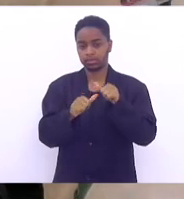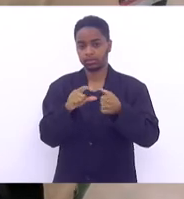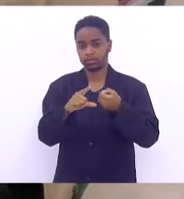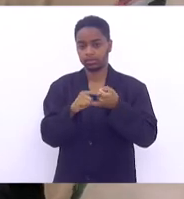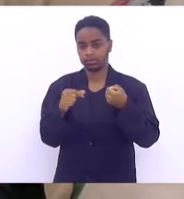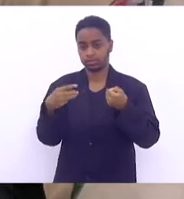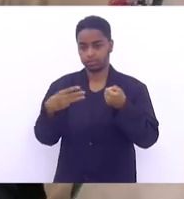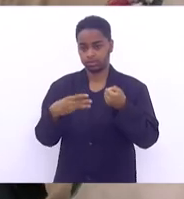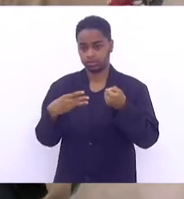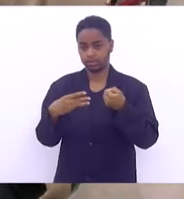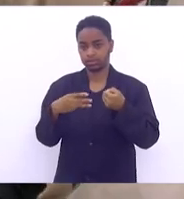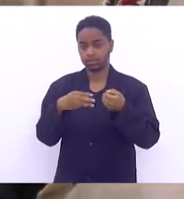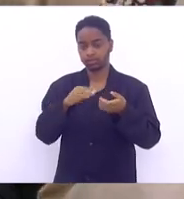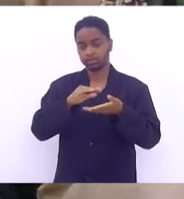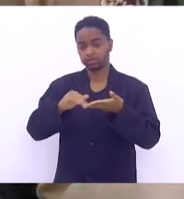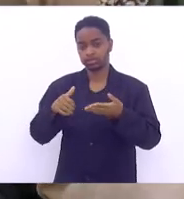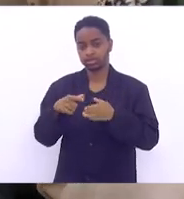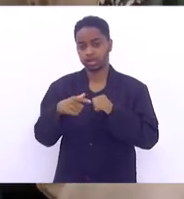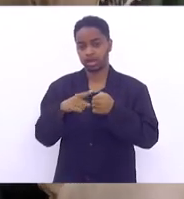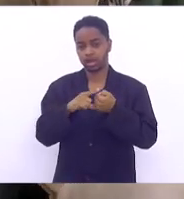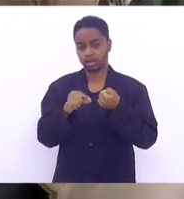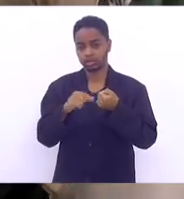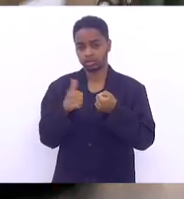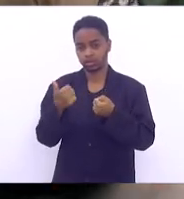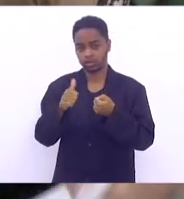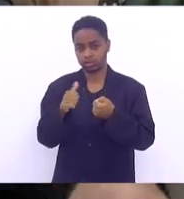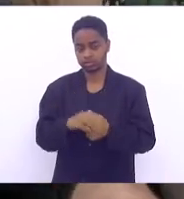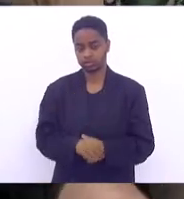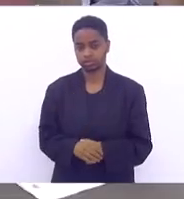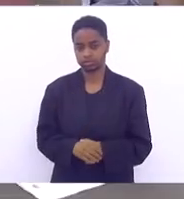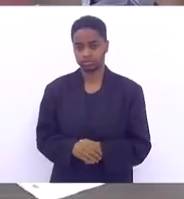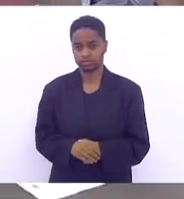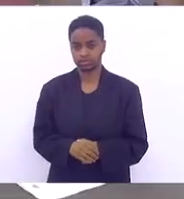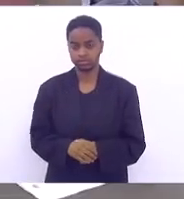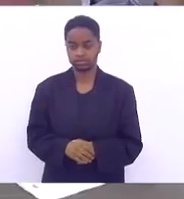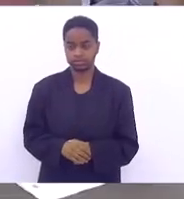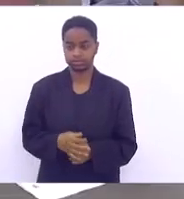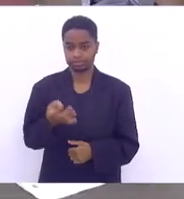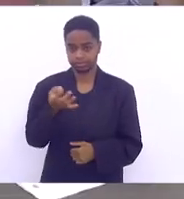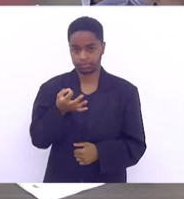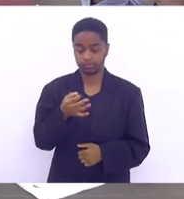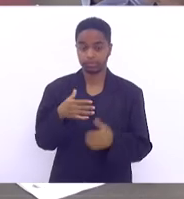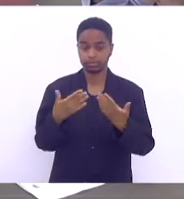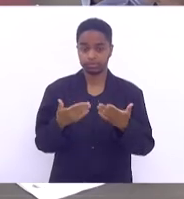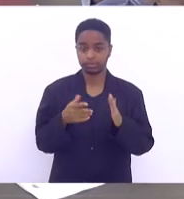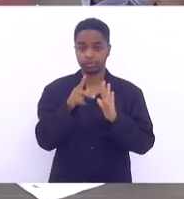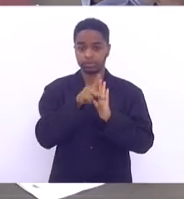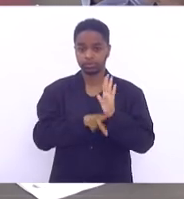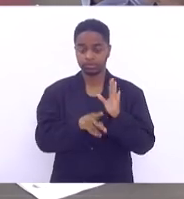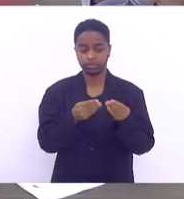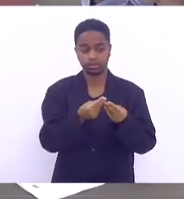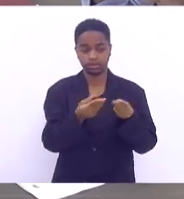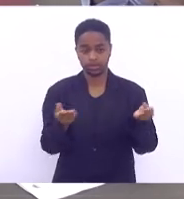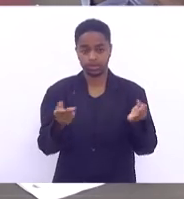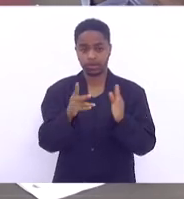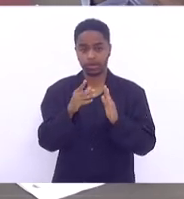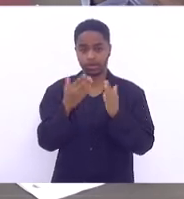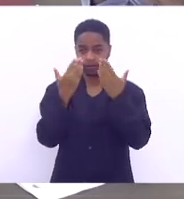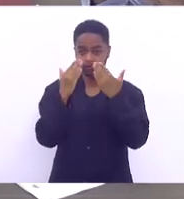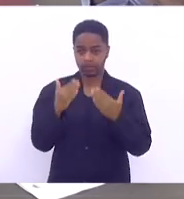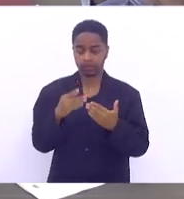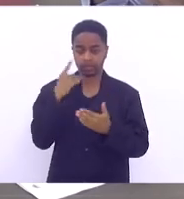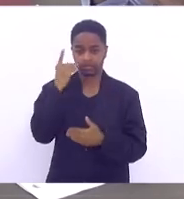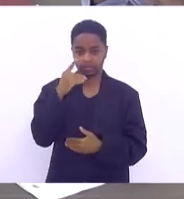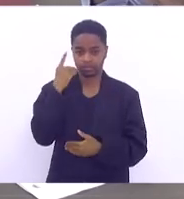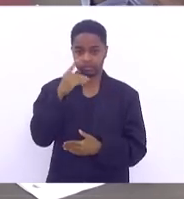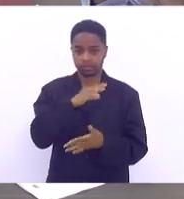e suprimindo o artigo 11. Perfeito. Perfeito. Projeto, então, com vistas para deputado